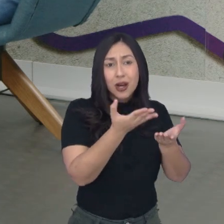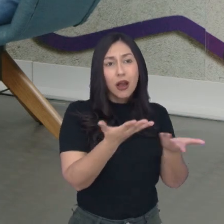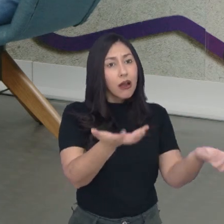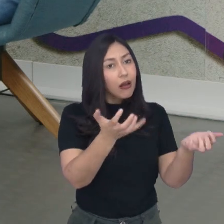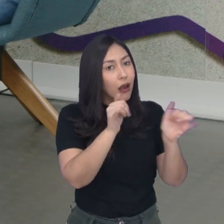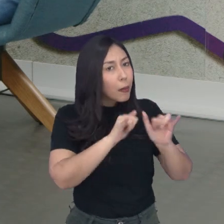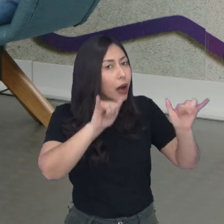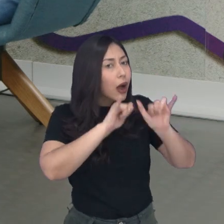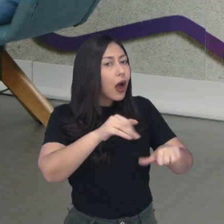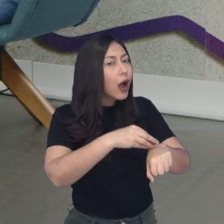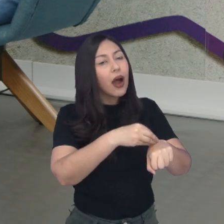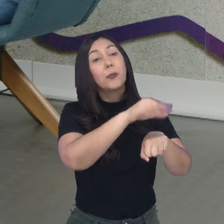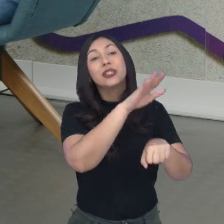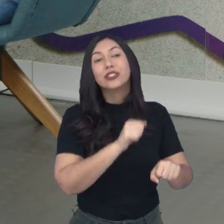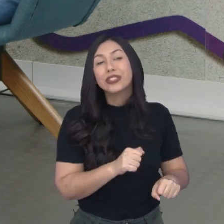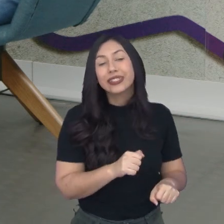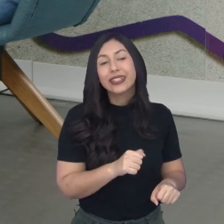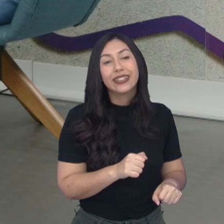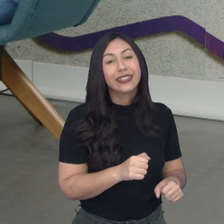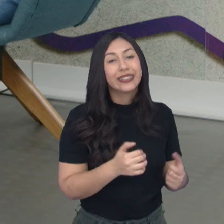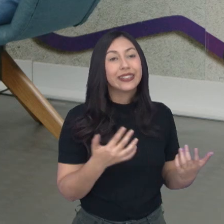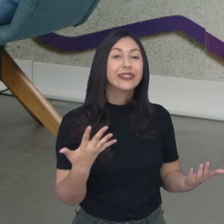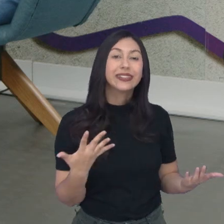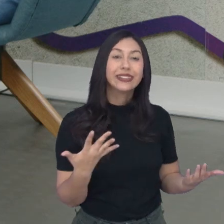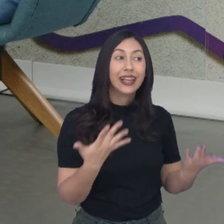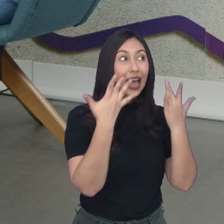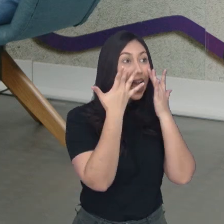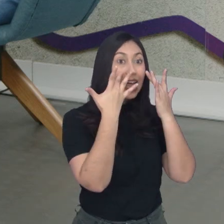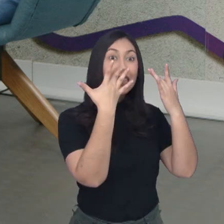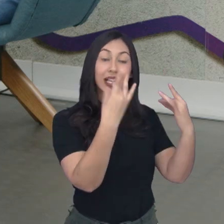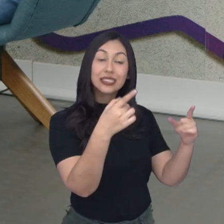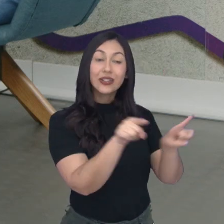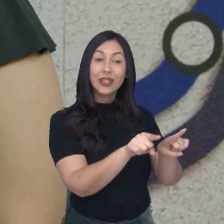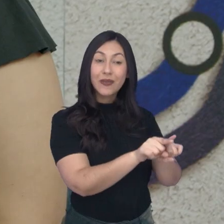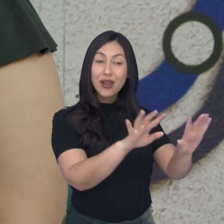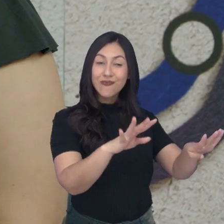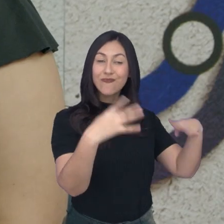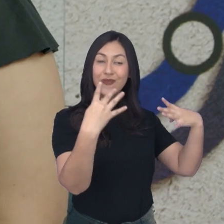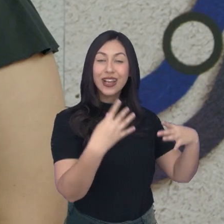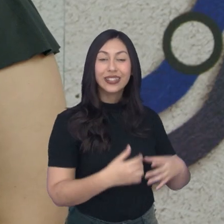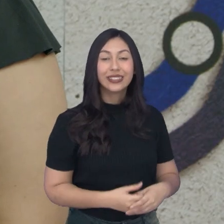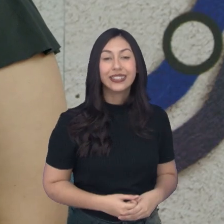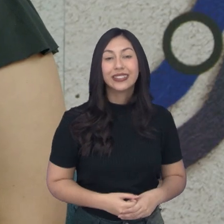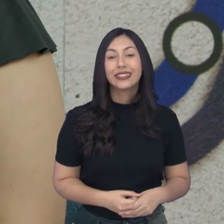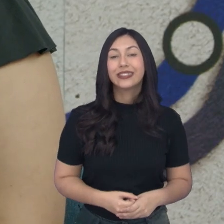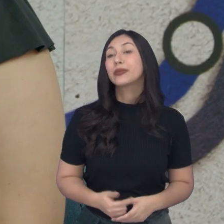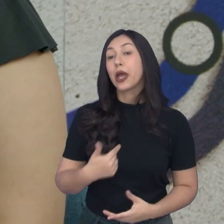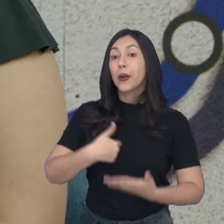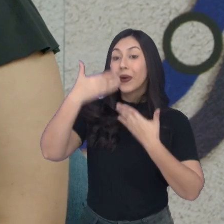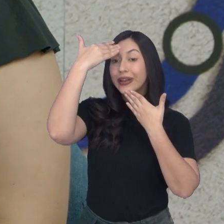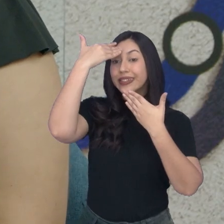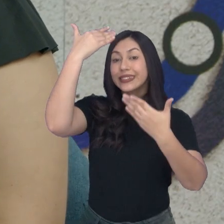quer dar alguma dica final para quem quer empreender, para ter mais atenção a esse público também? Você quer deixar algum recadinho final? Agradeço